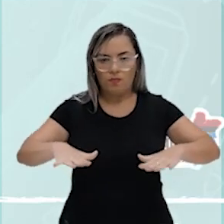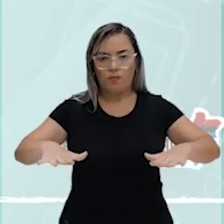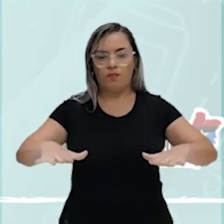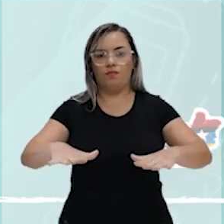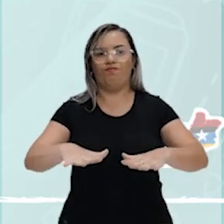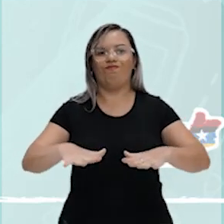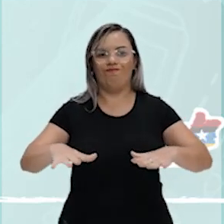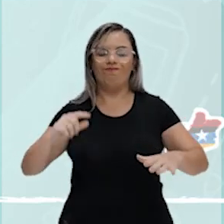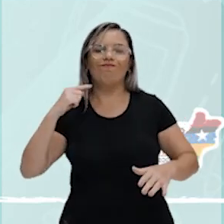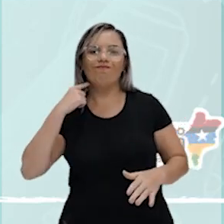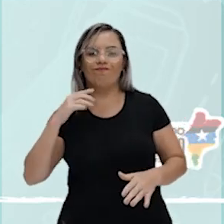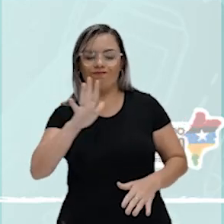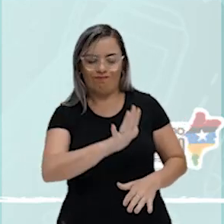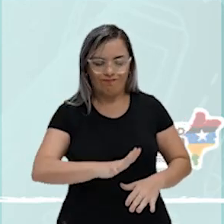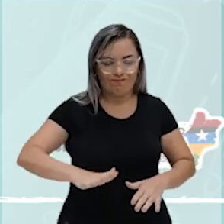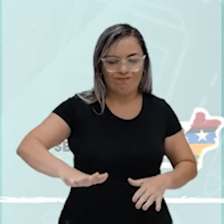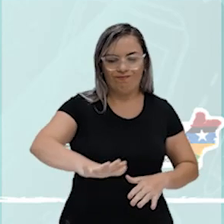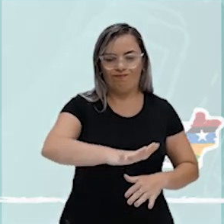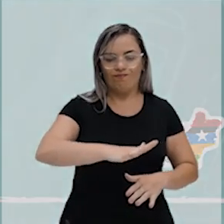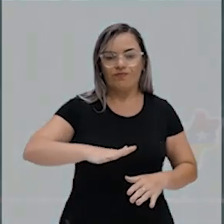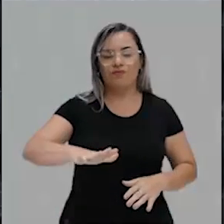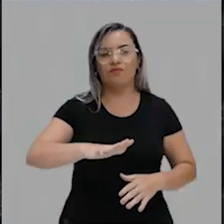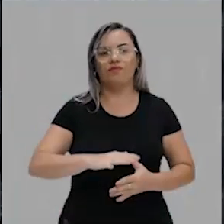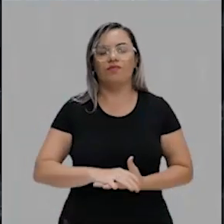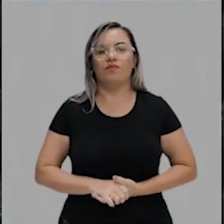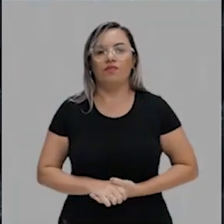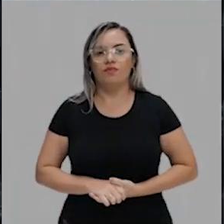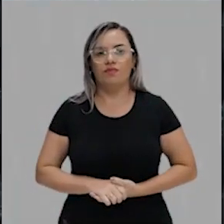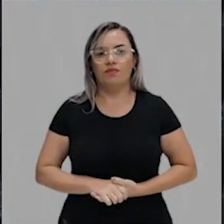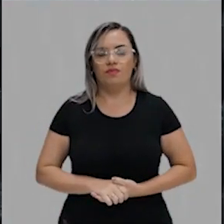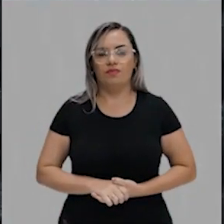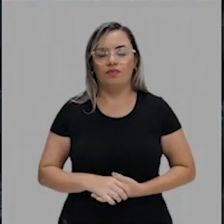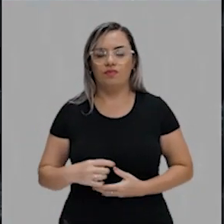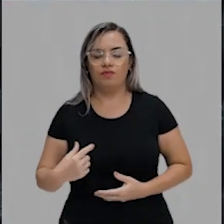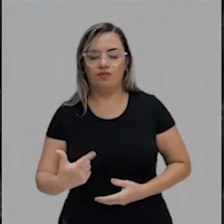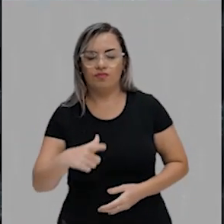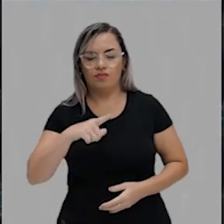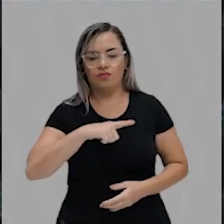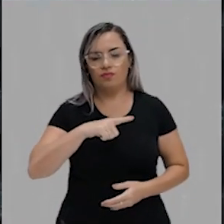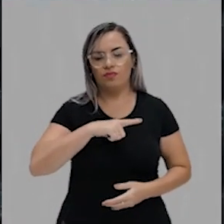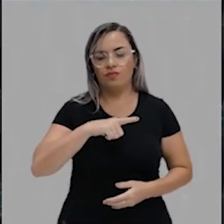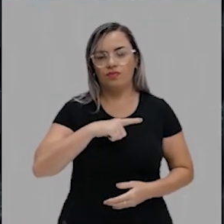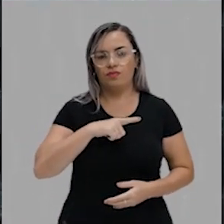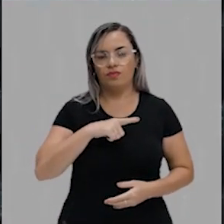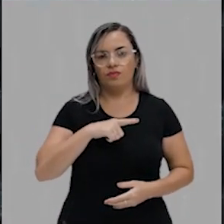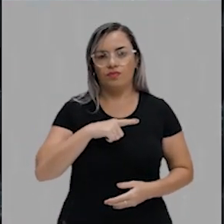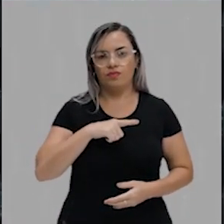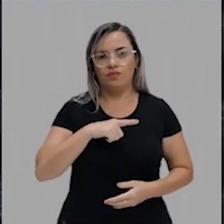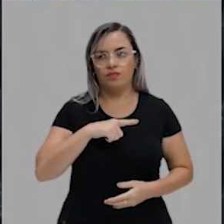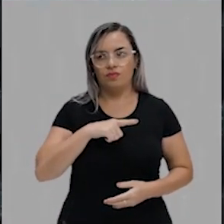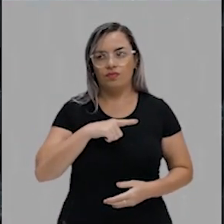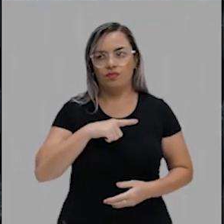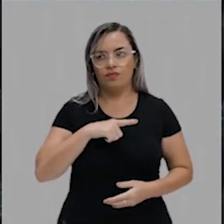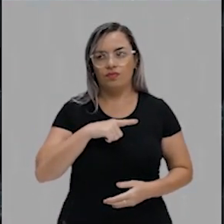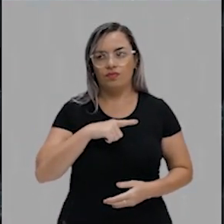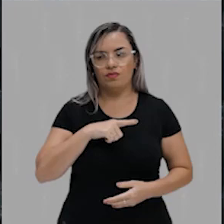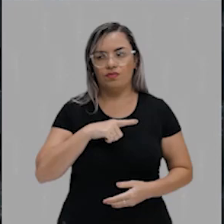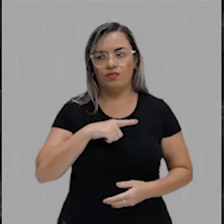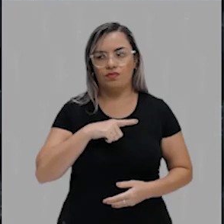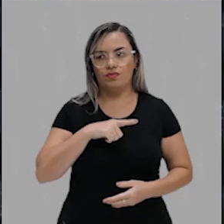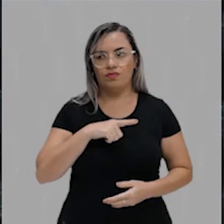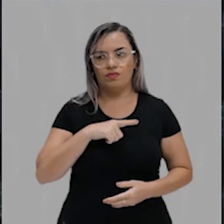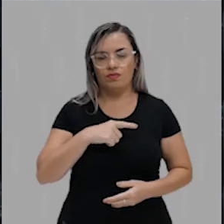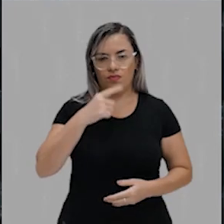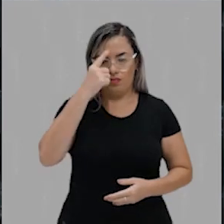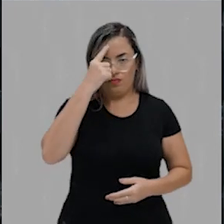resíduo sólido naquele local. Nós temos poluição, aqui é a poluição do solo e